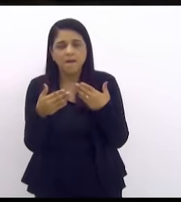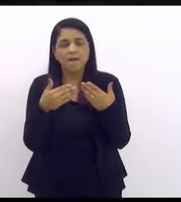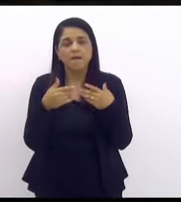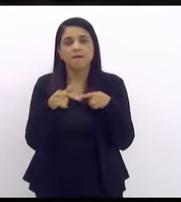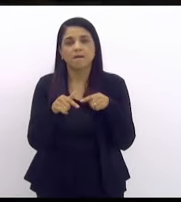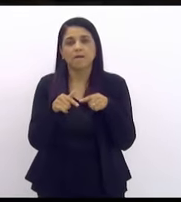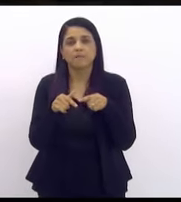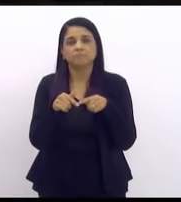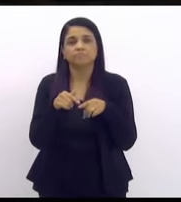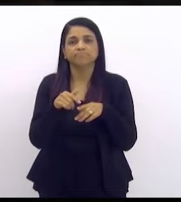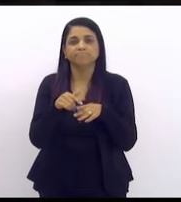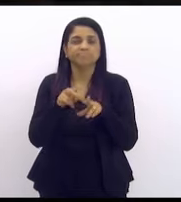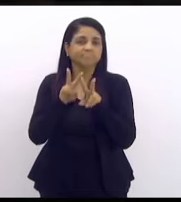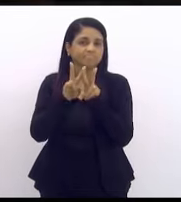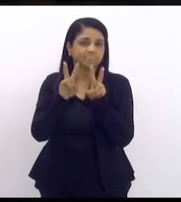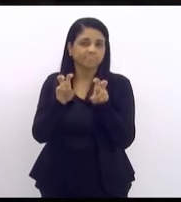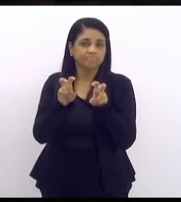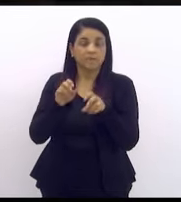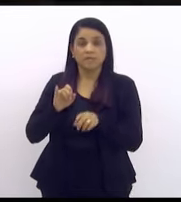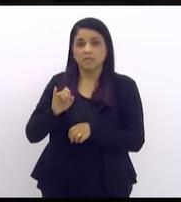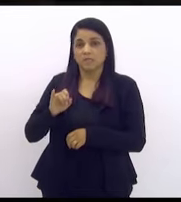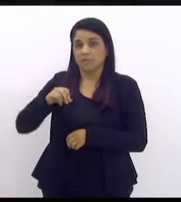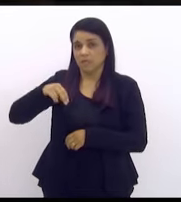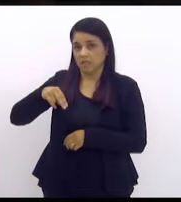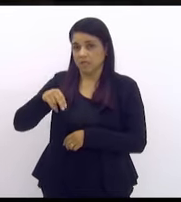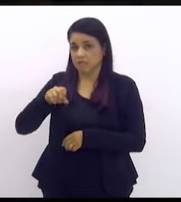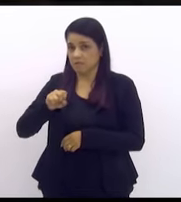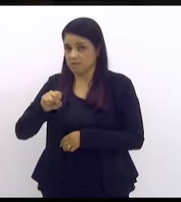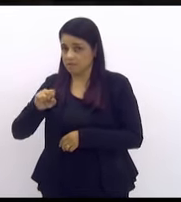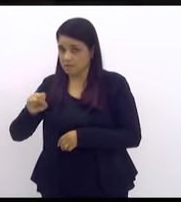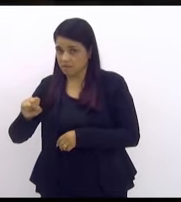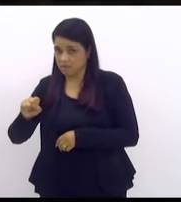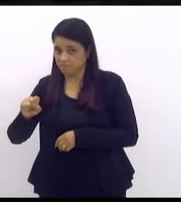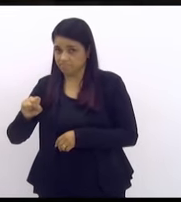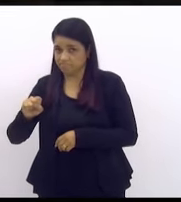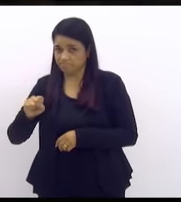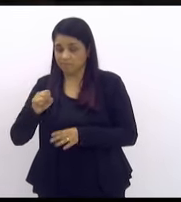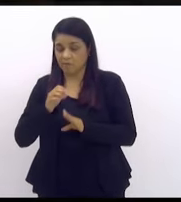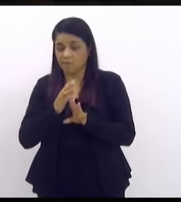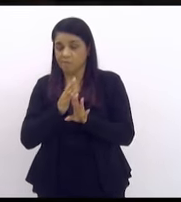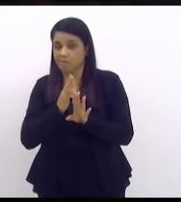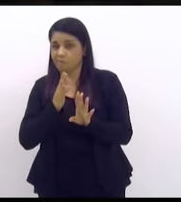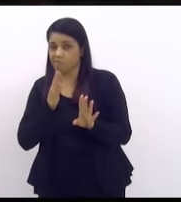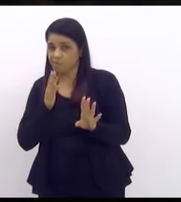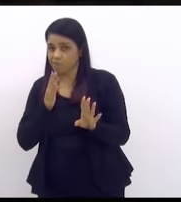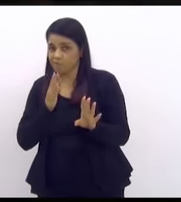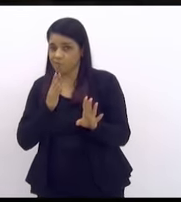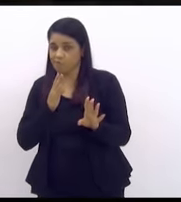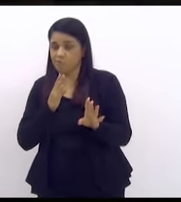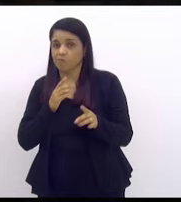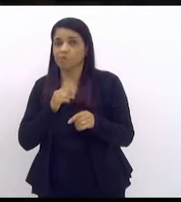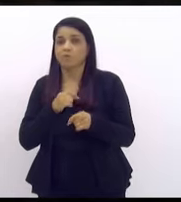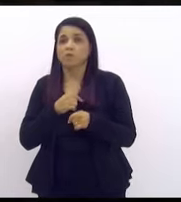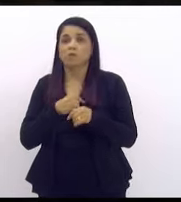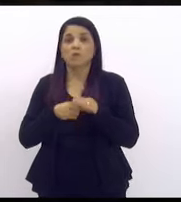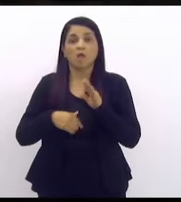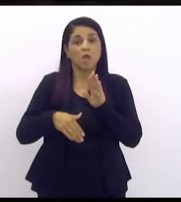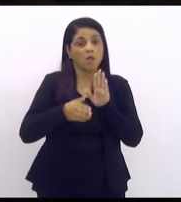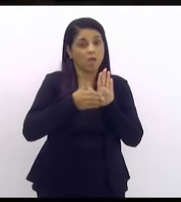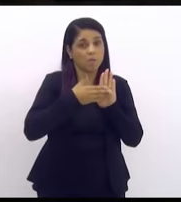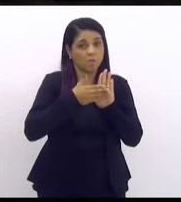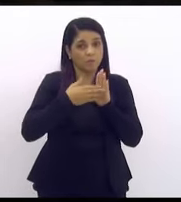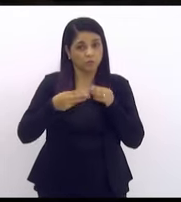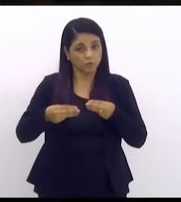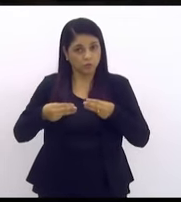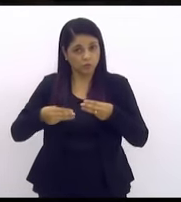sobre a questão do INSS, da fila do INSS, e a proposta do ministro,